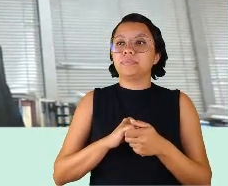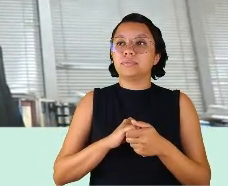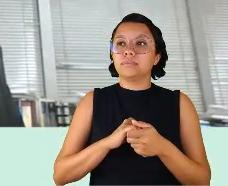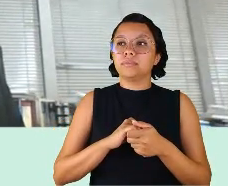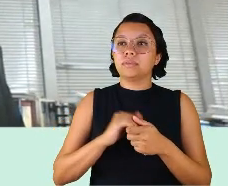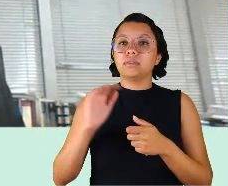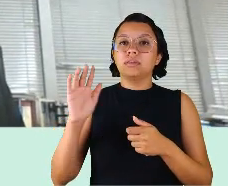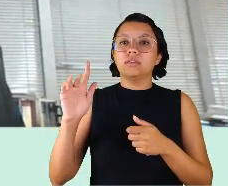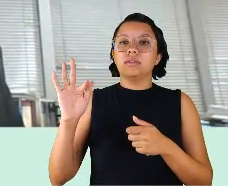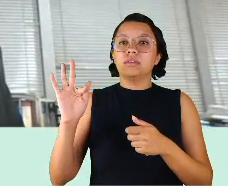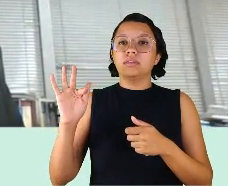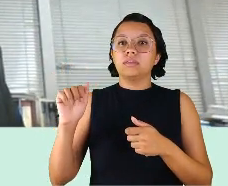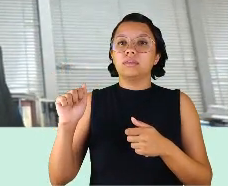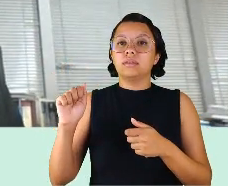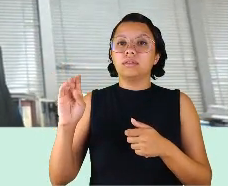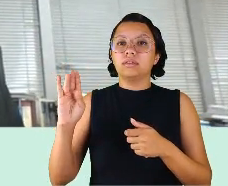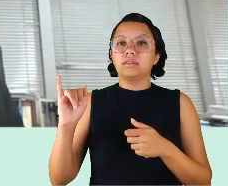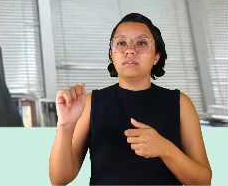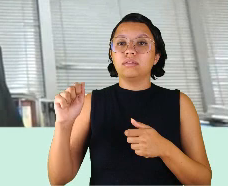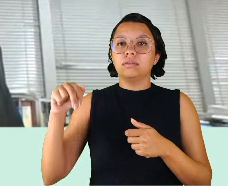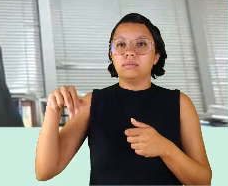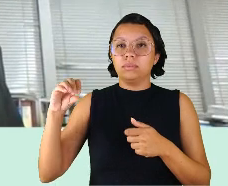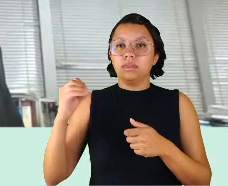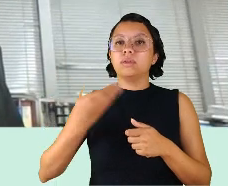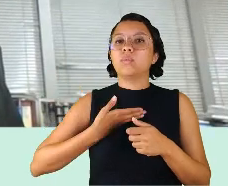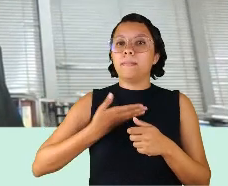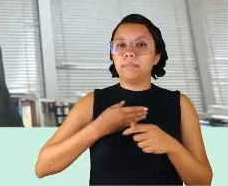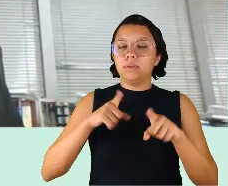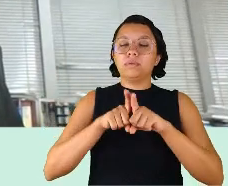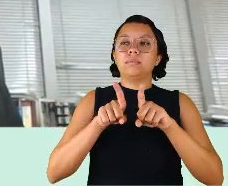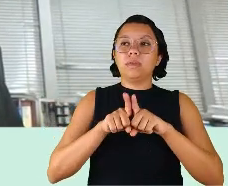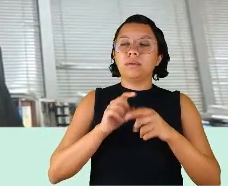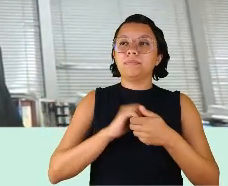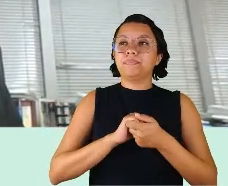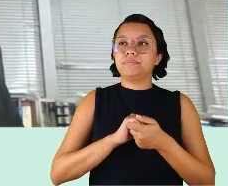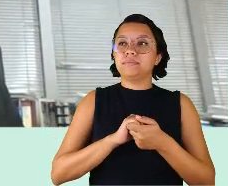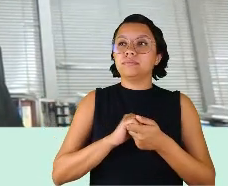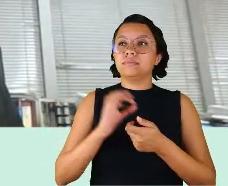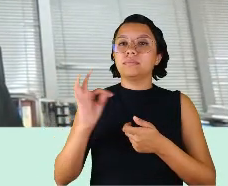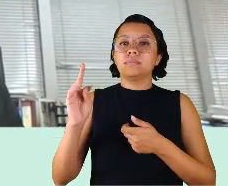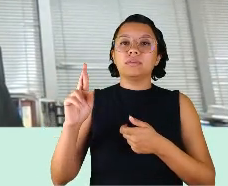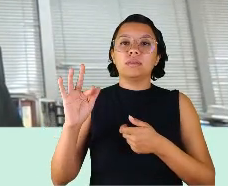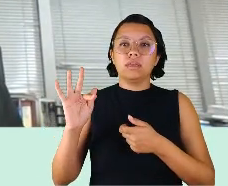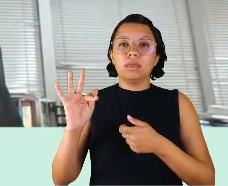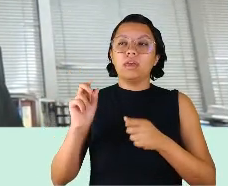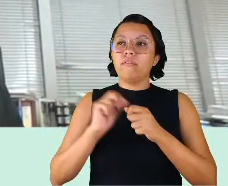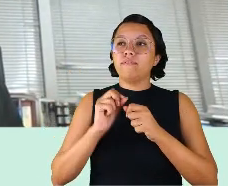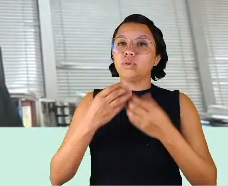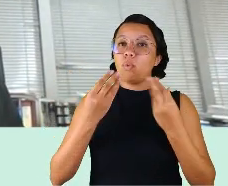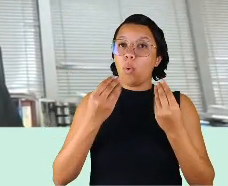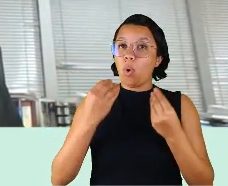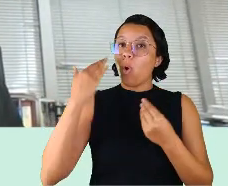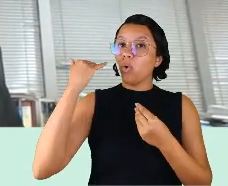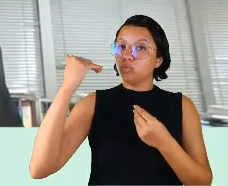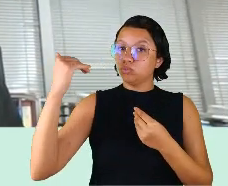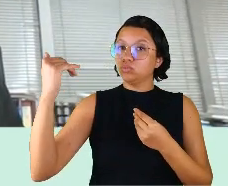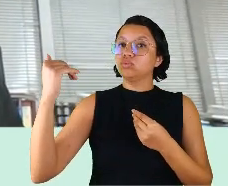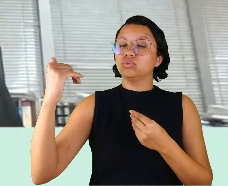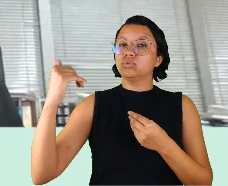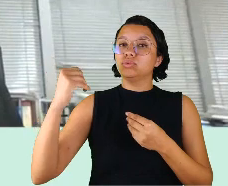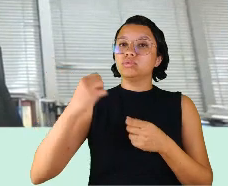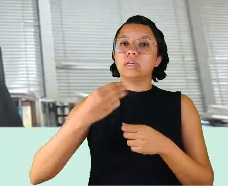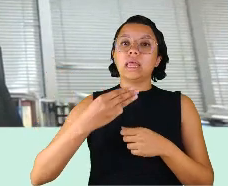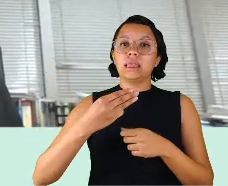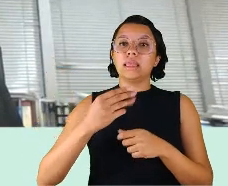do Fabiano Carraro, nosso colega também, que o TRF executou com muito sucesso e ao longo de